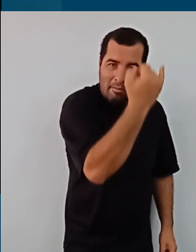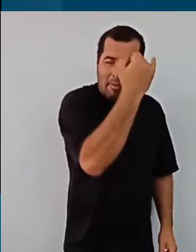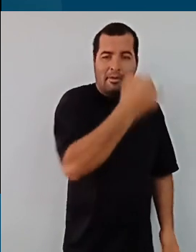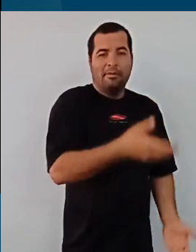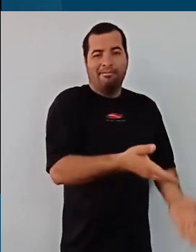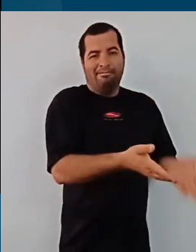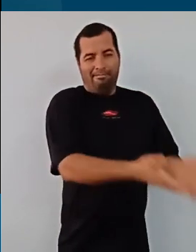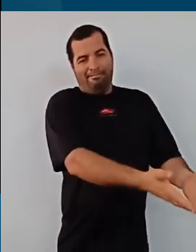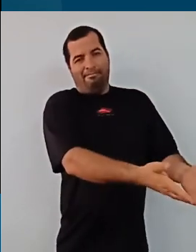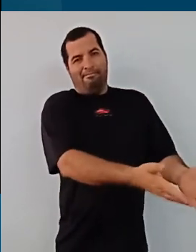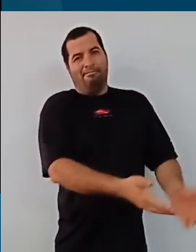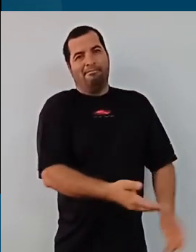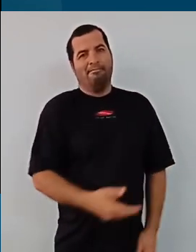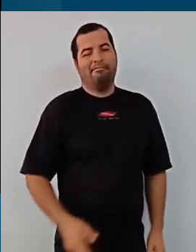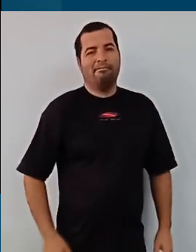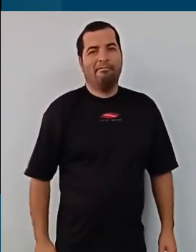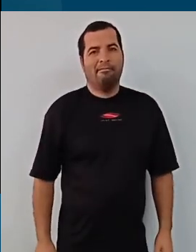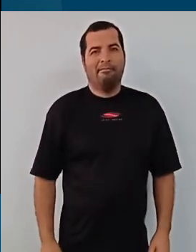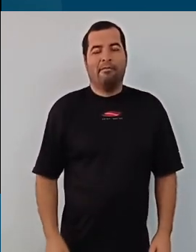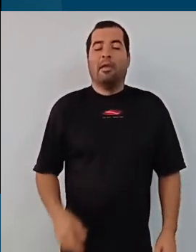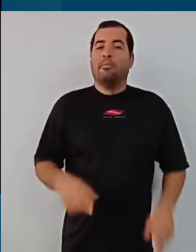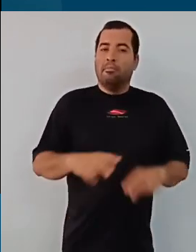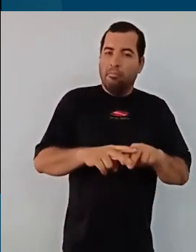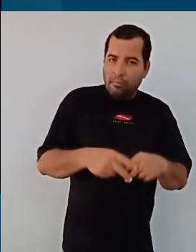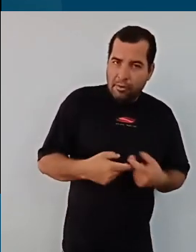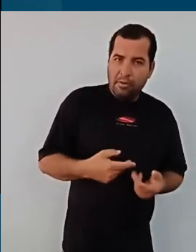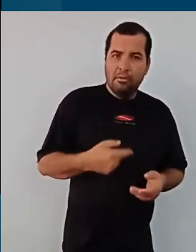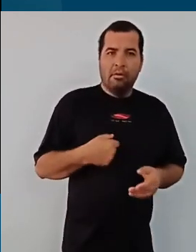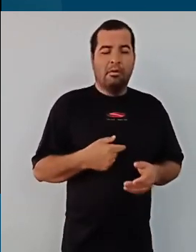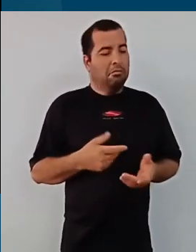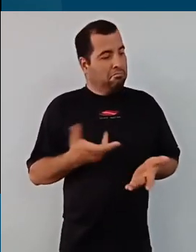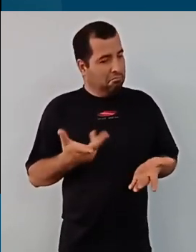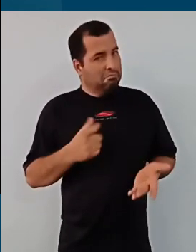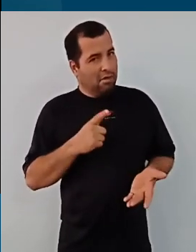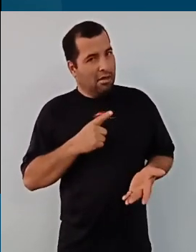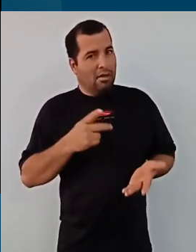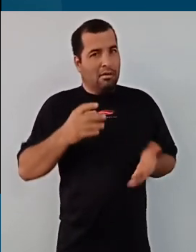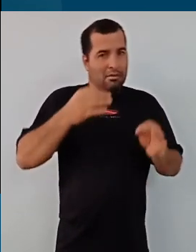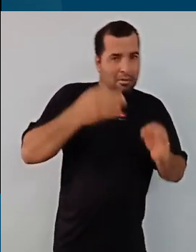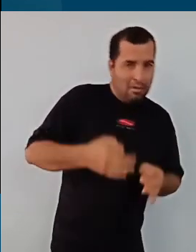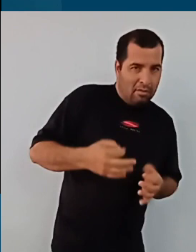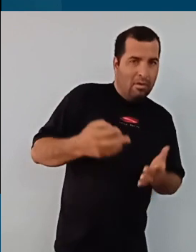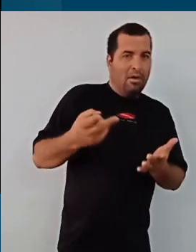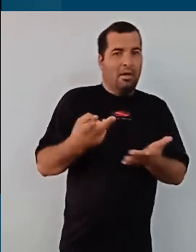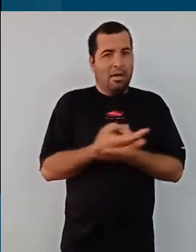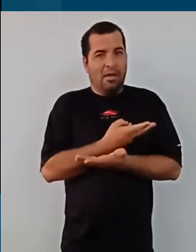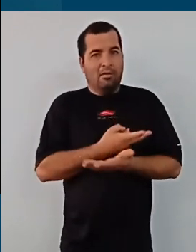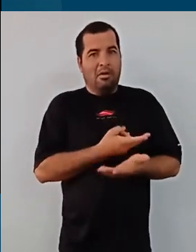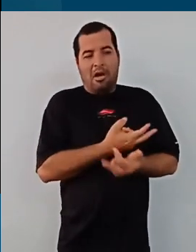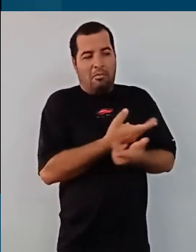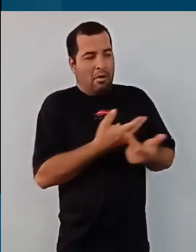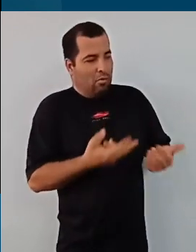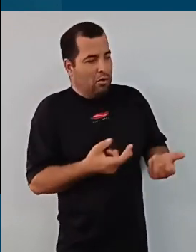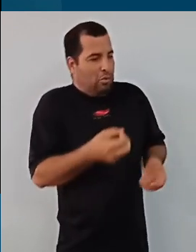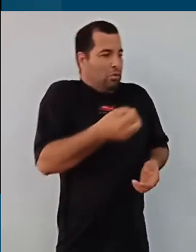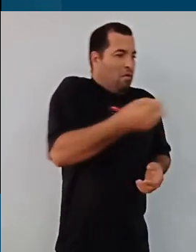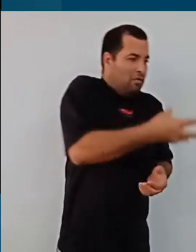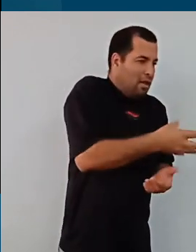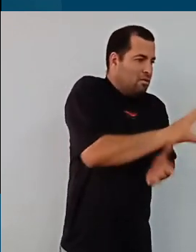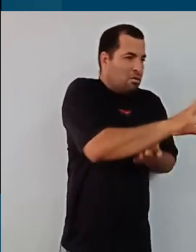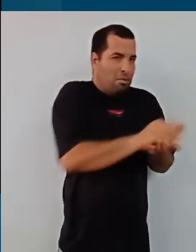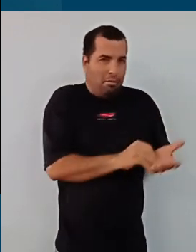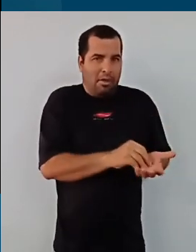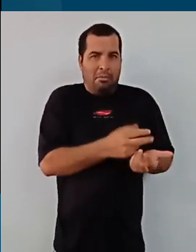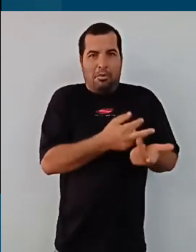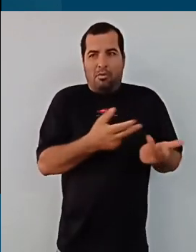os modelos vão ficar nesse vai e vem, a moda do momento, porque